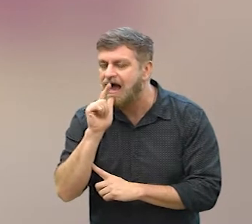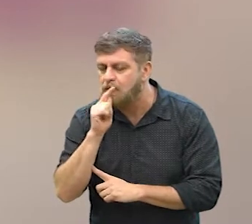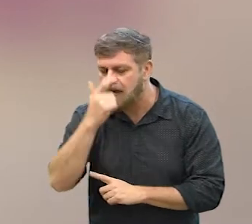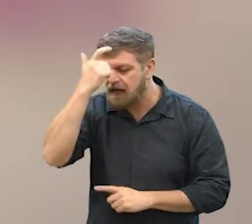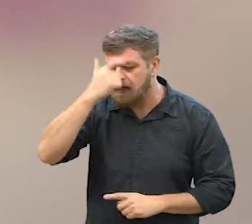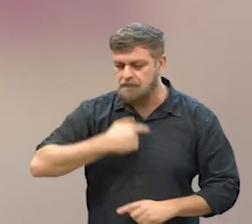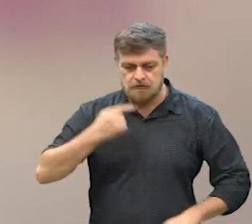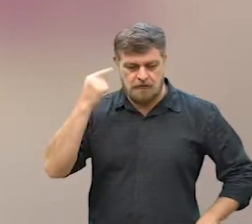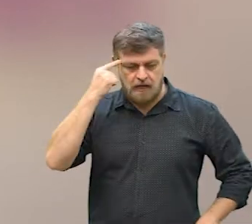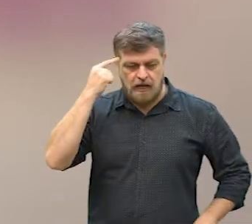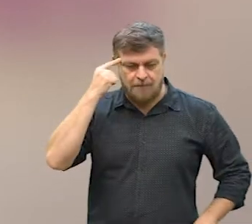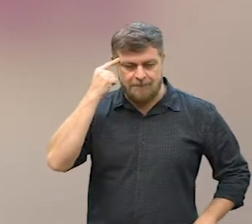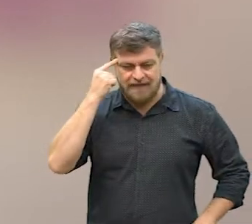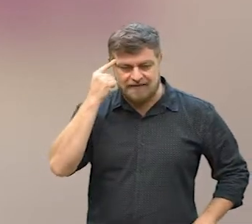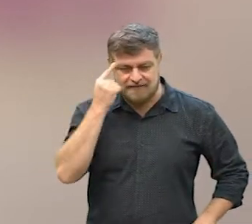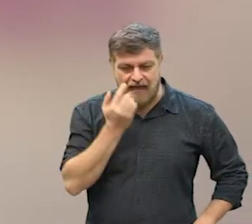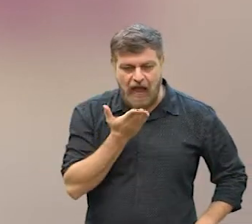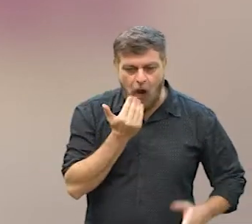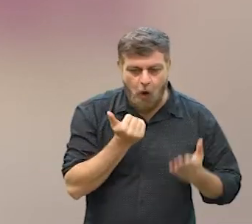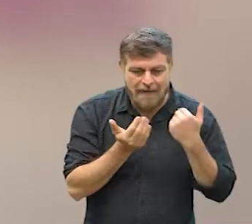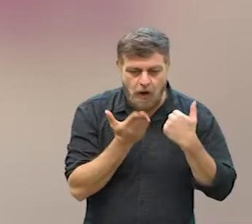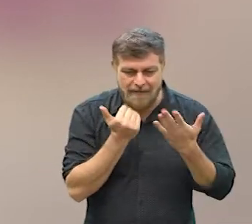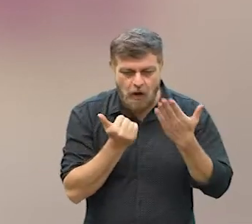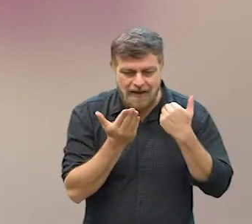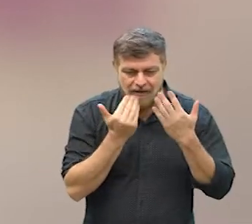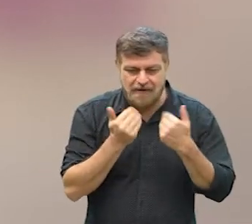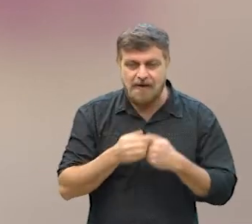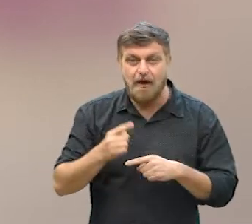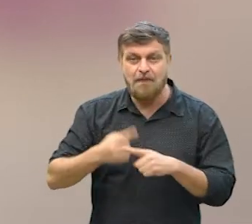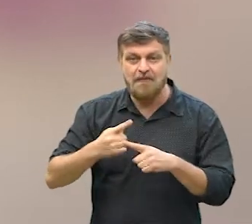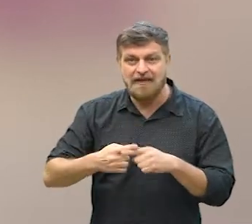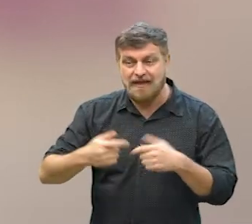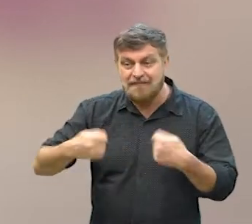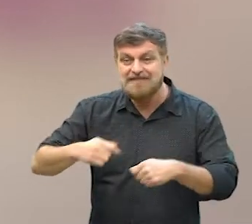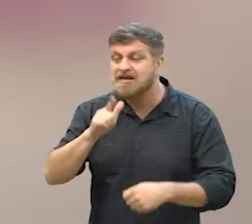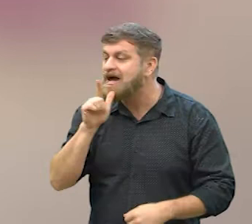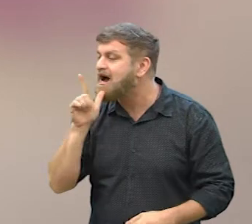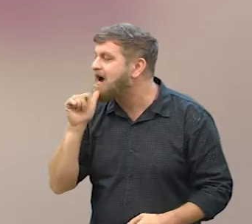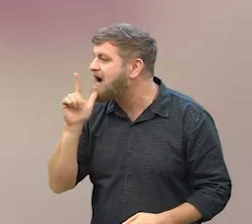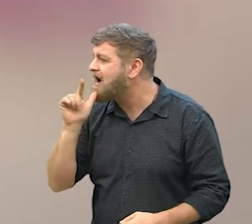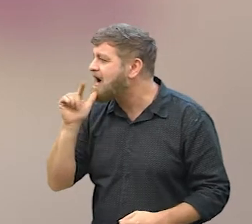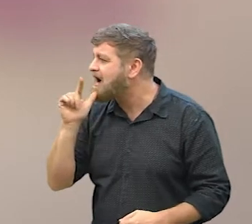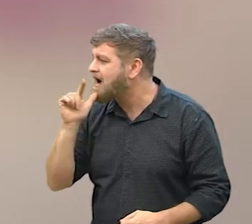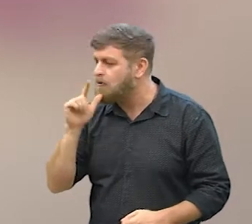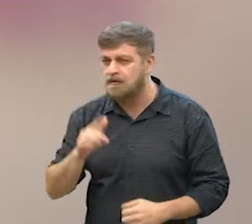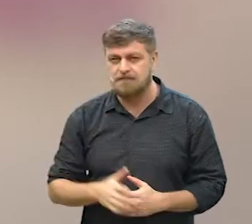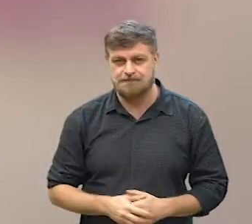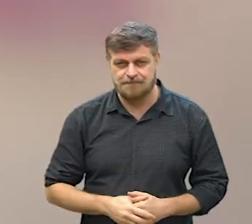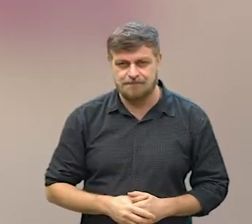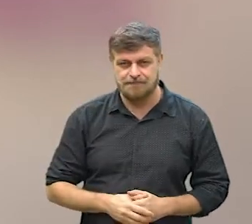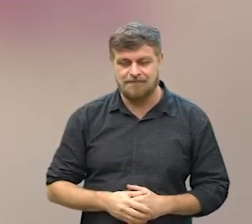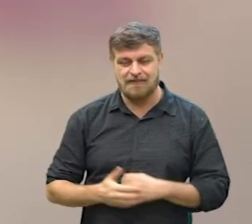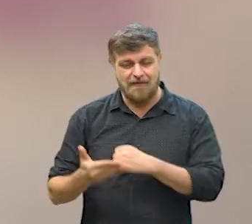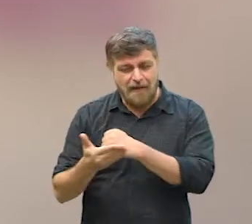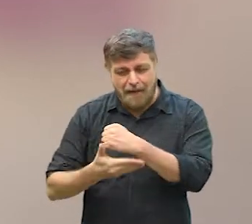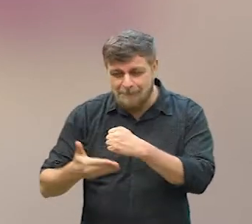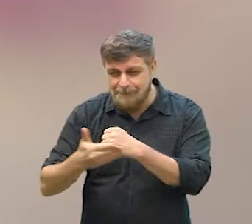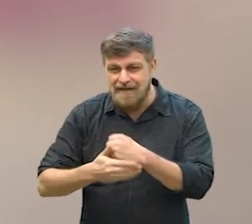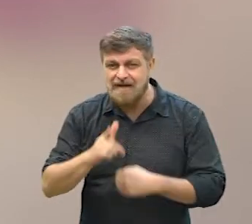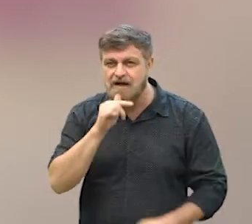ele atribuiu os alimentos para roubar essa água para ele. Então, a hidratação, quando eu digo dentro do artigo, ele